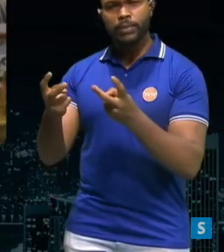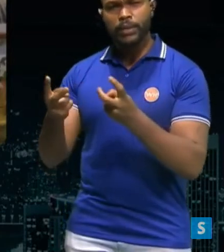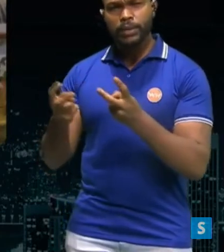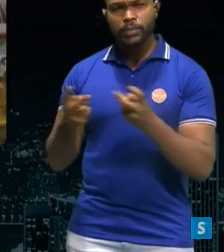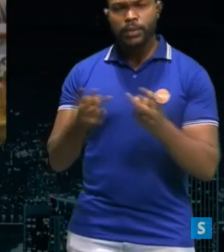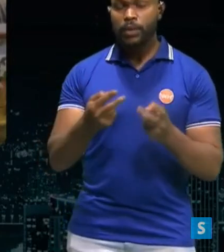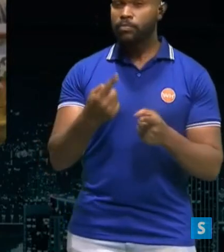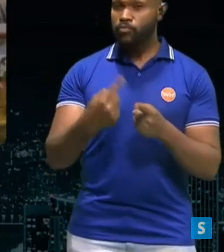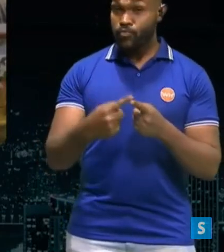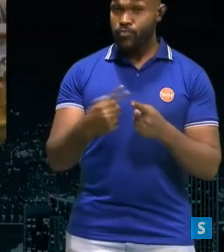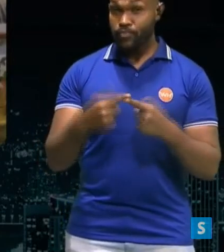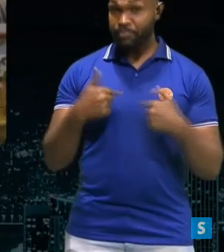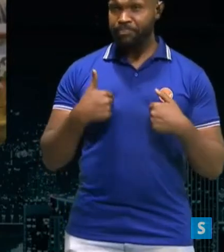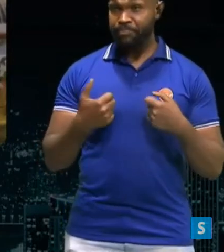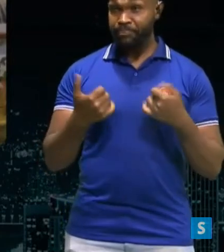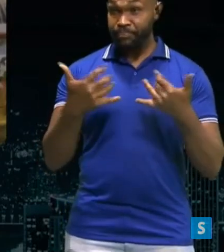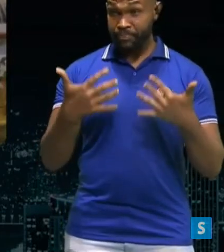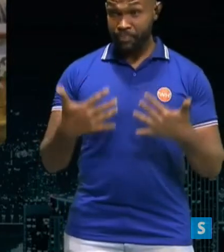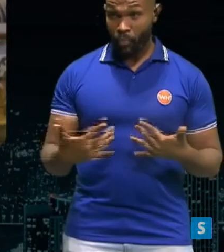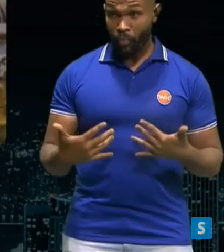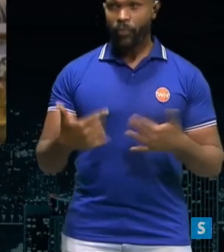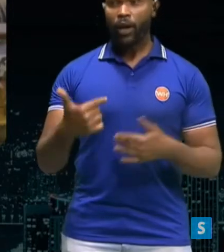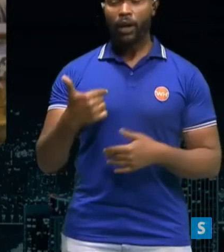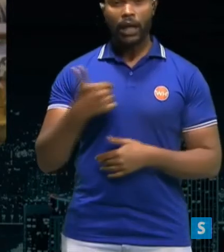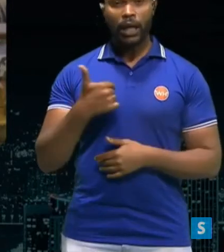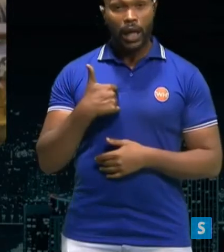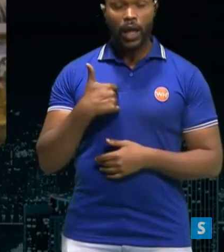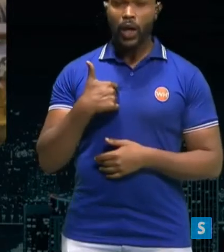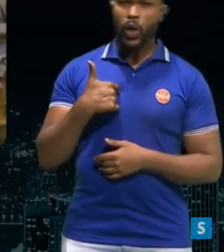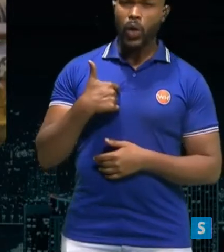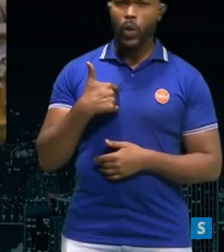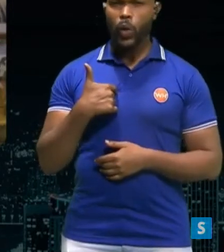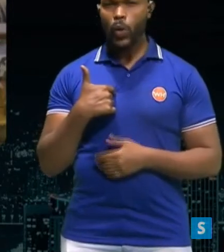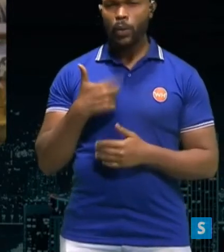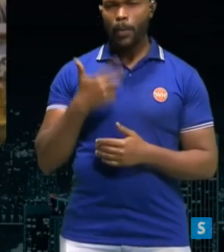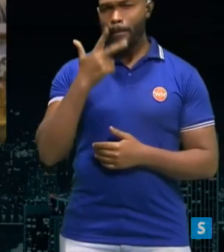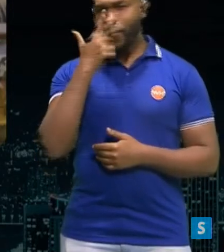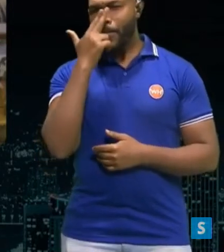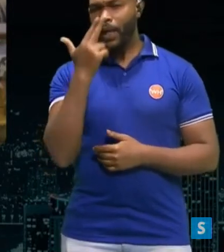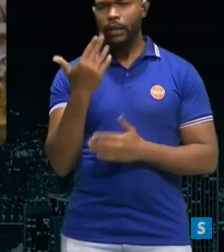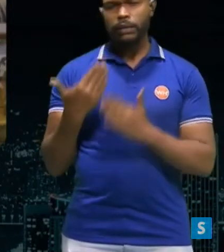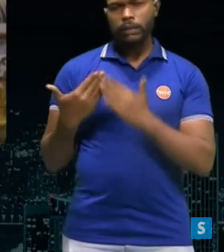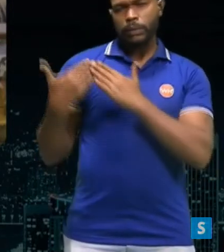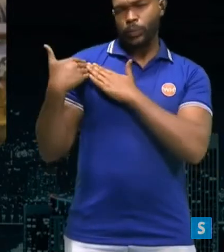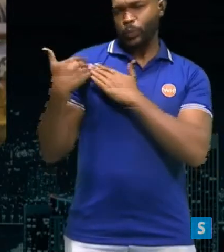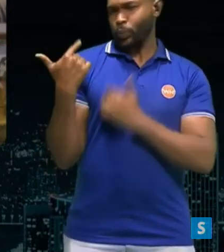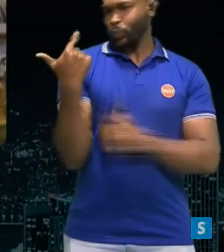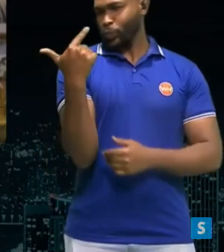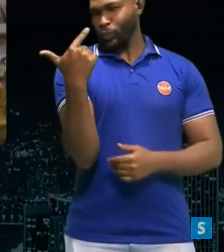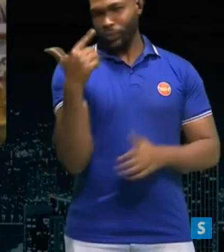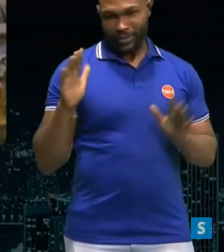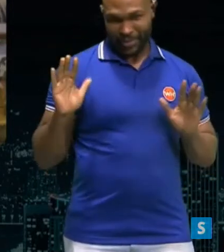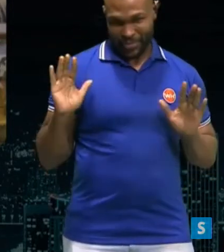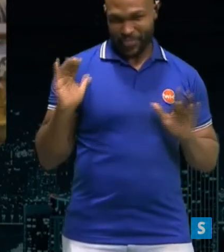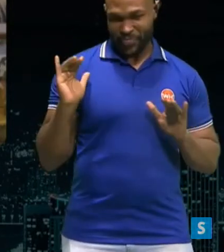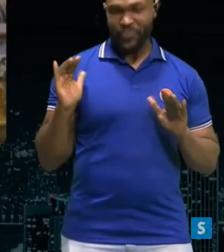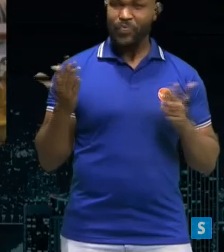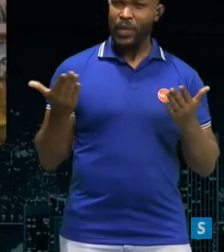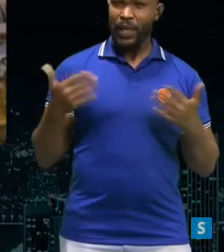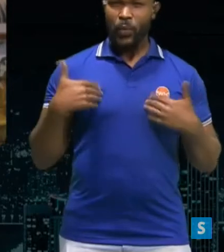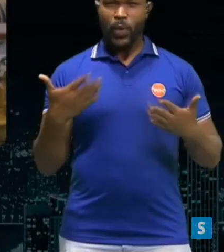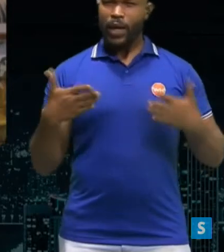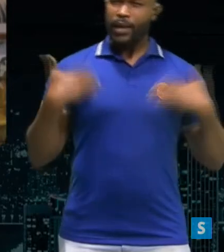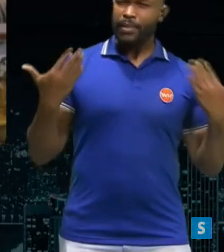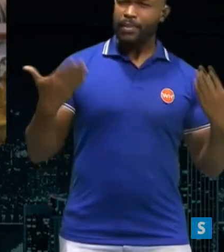porque eu tenho a tendência de ser um pouco mais que responsável eu diria eu eu me